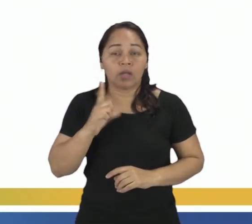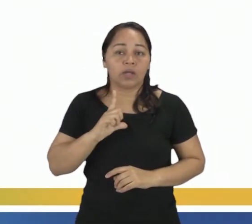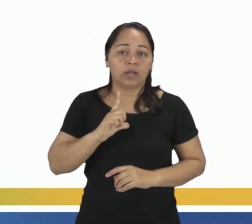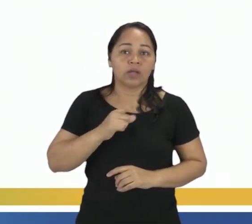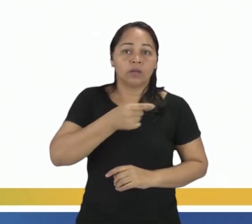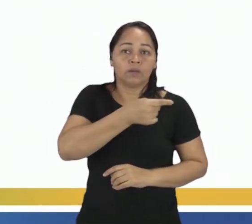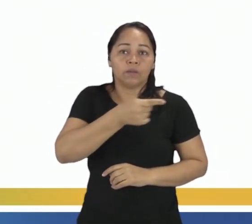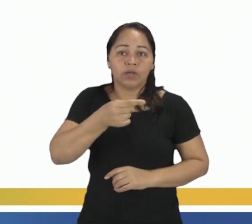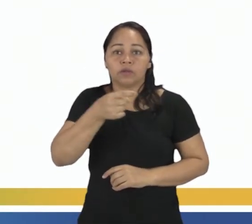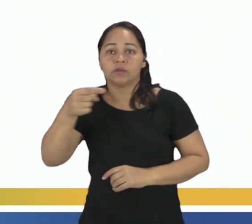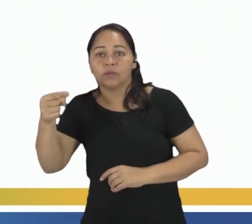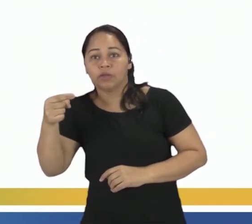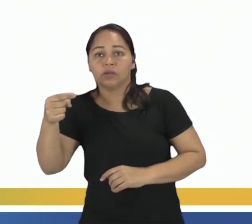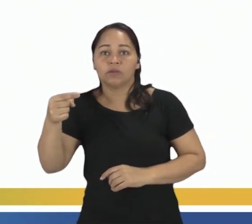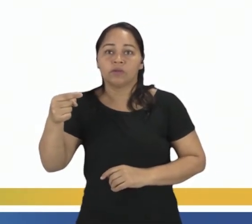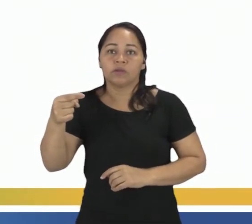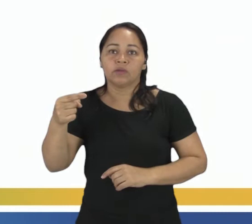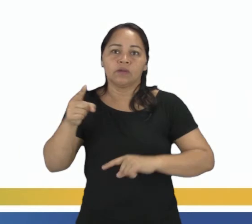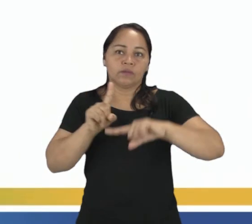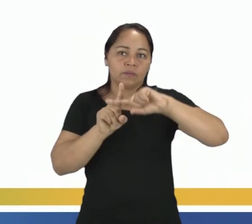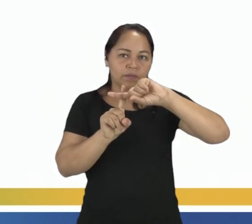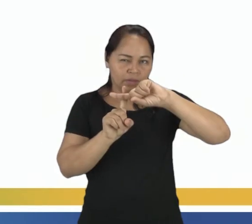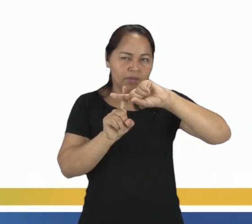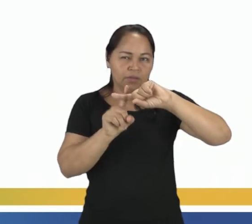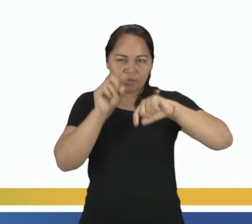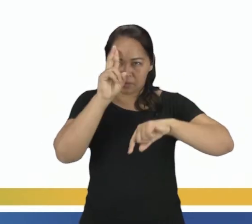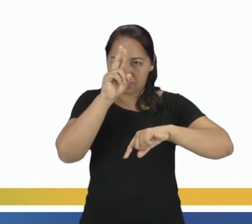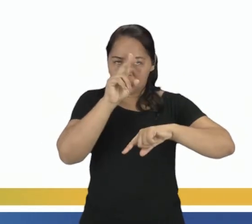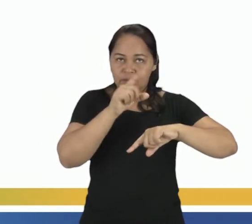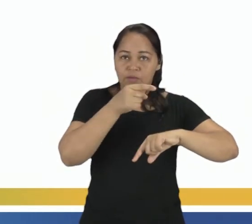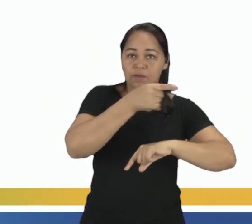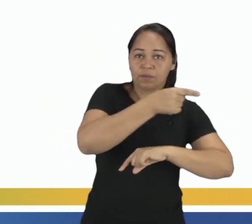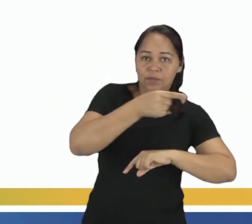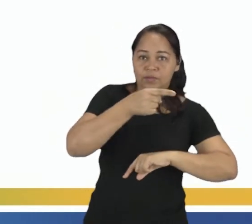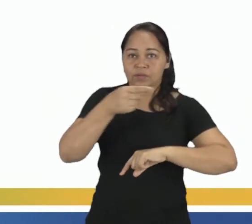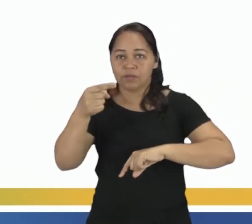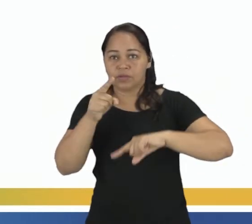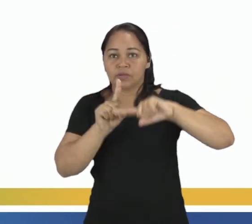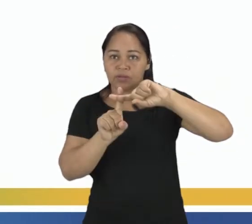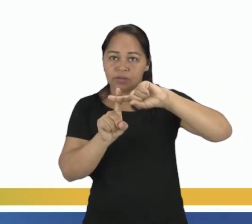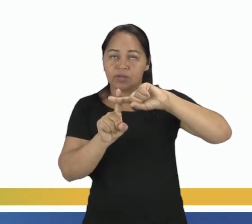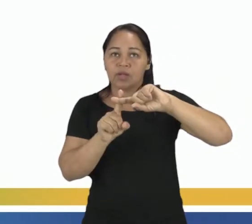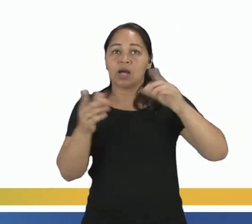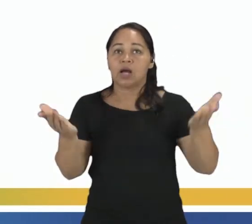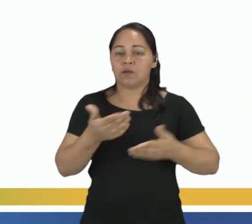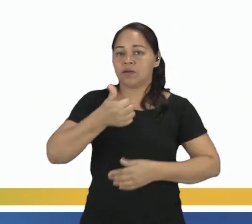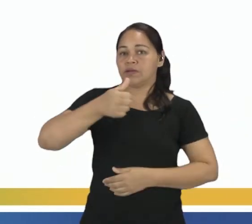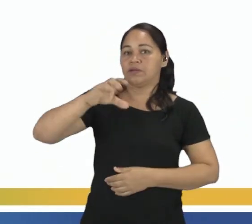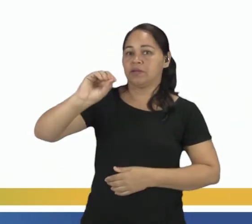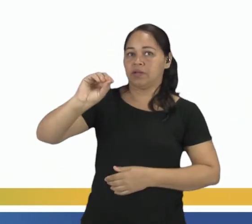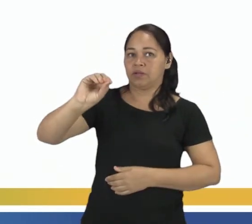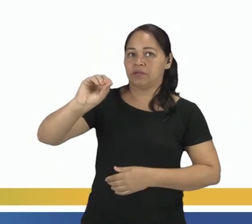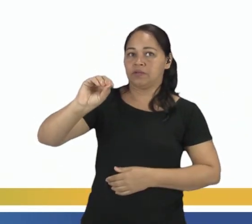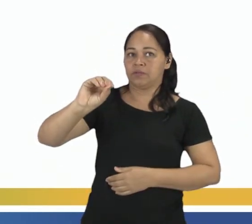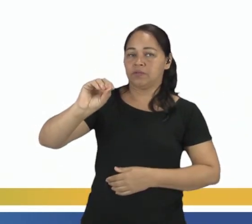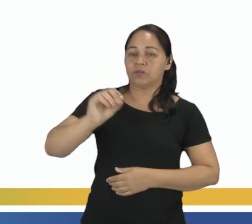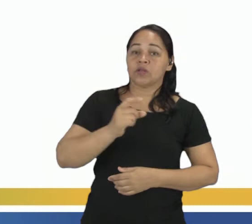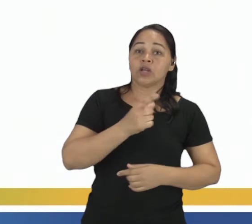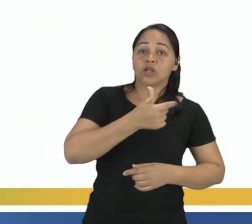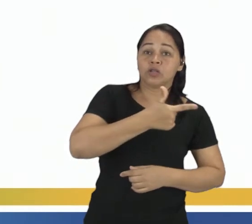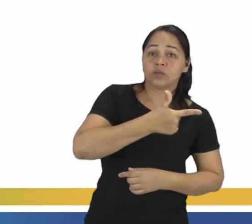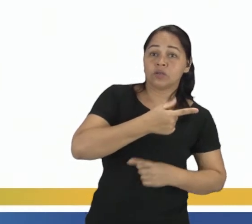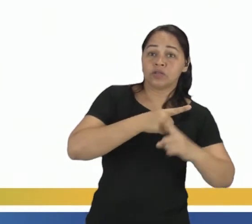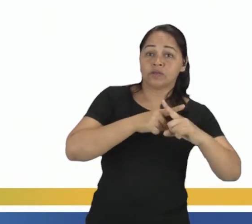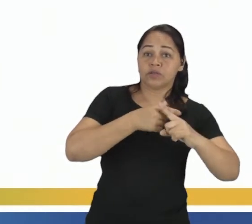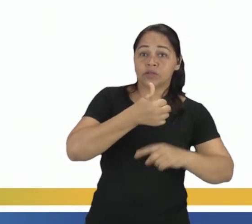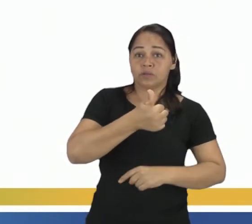menos vezes menos, nós vamos ter mais. E aí, nós teremos 10 positivo. E 2 vezes 1, 2. O que nos dará